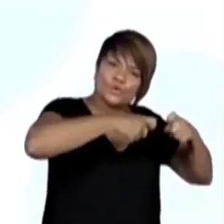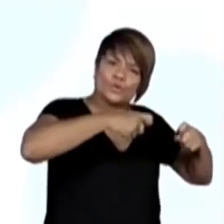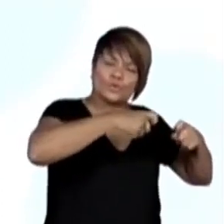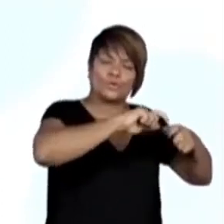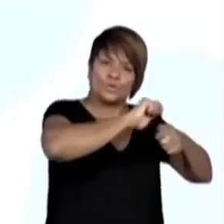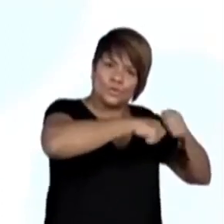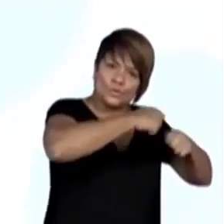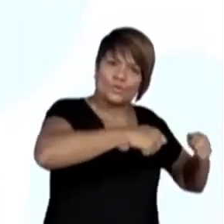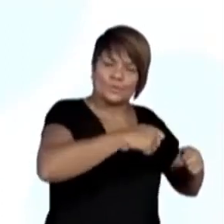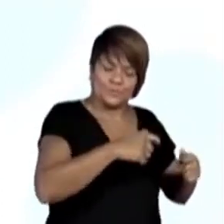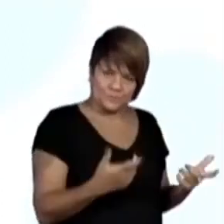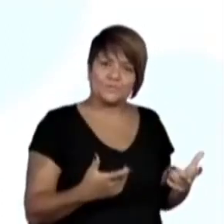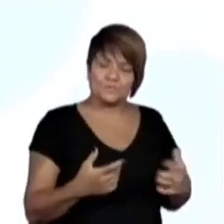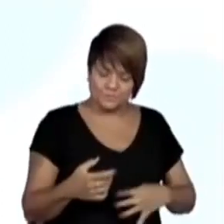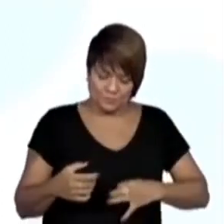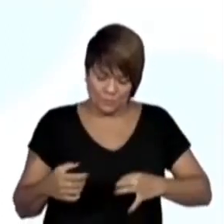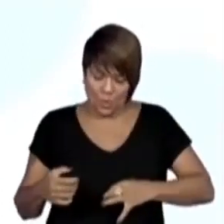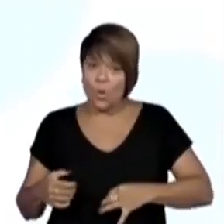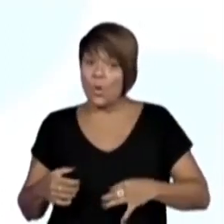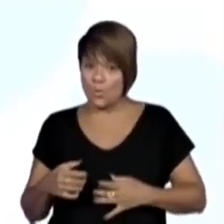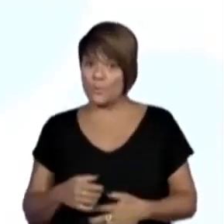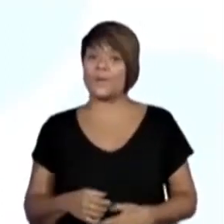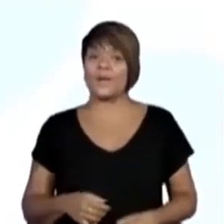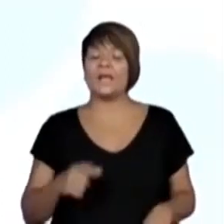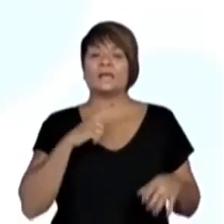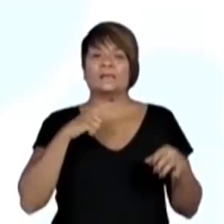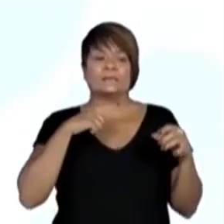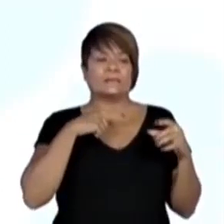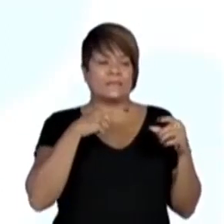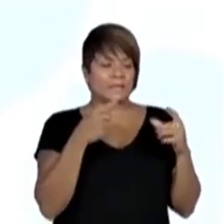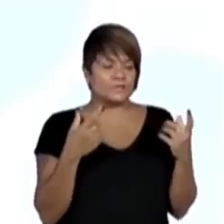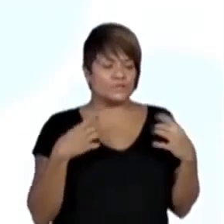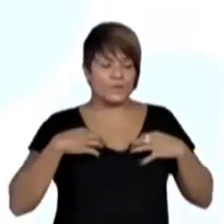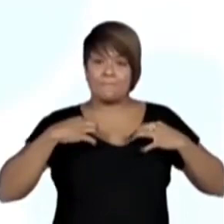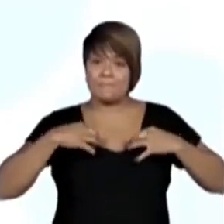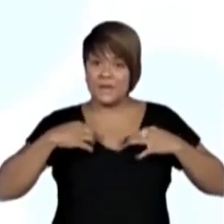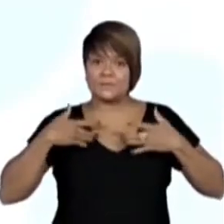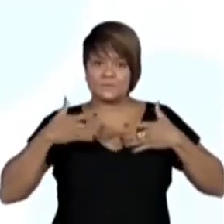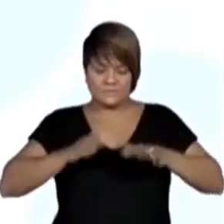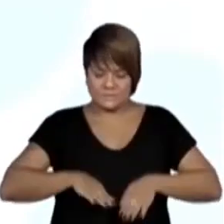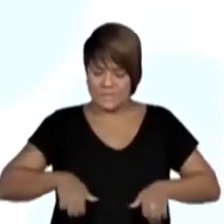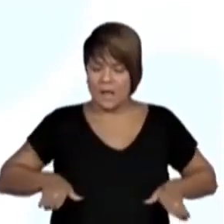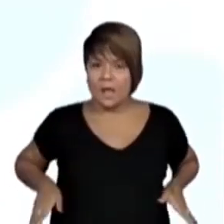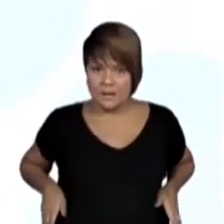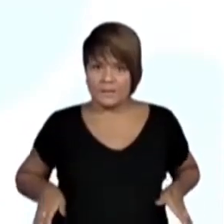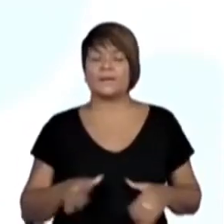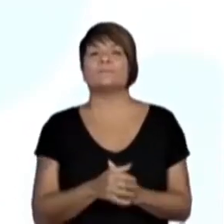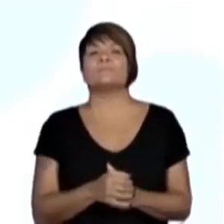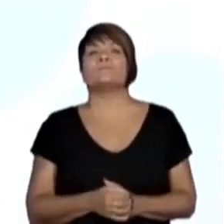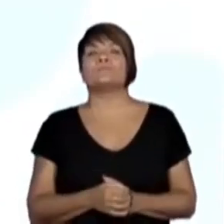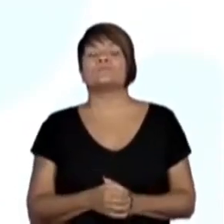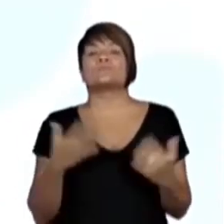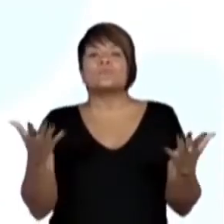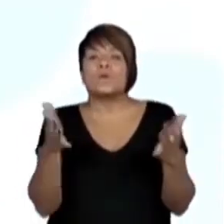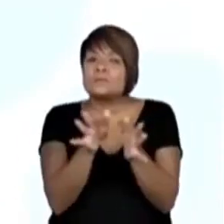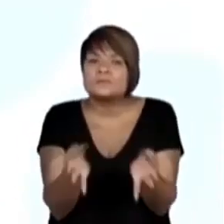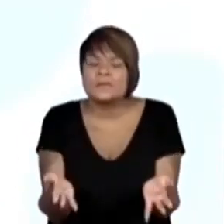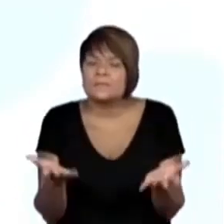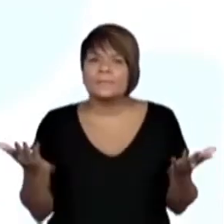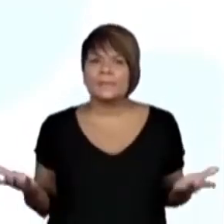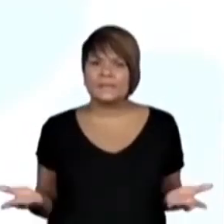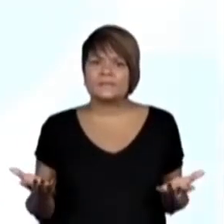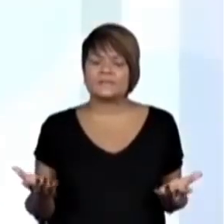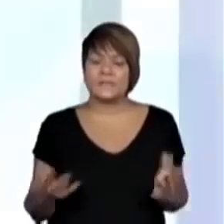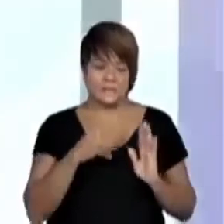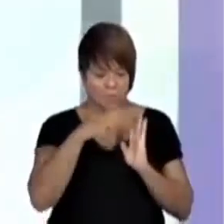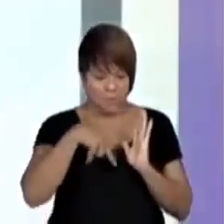de tecidos que elas rasgavam tiras de pano de suas saias. Então, ó que simples. Então, lendo